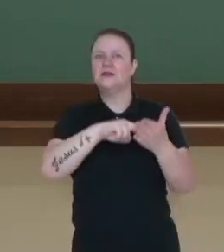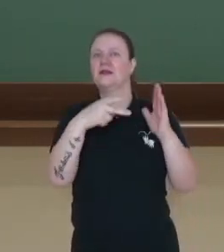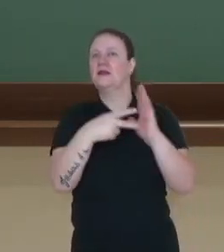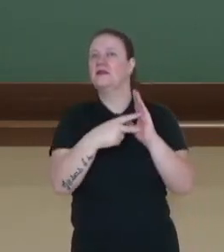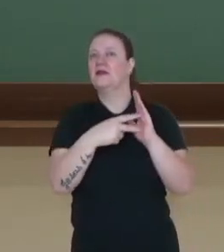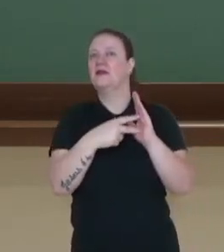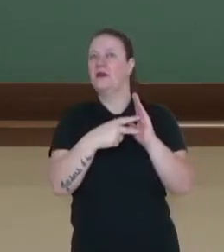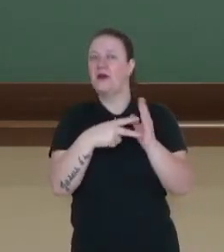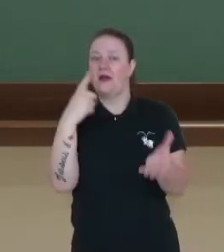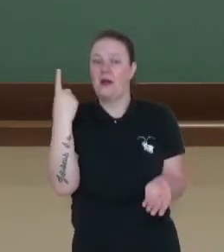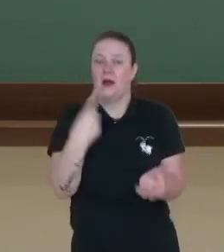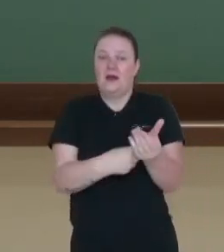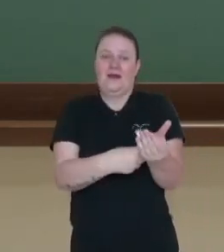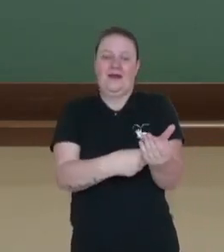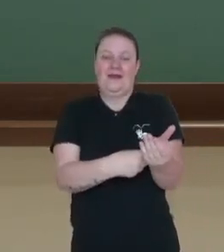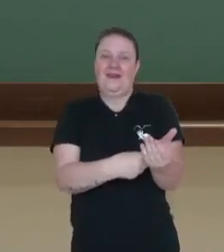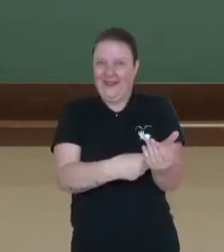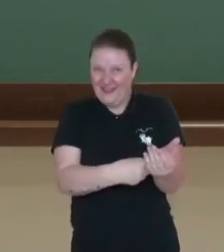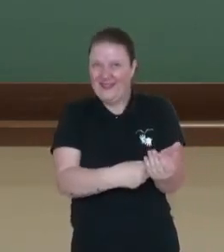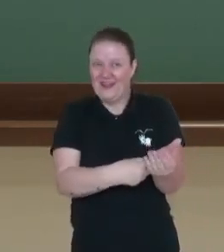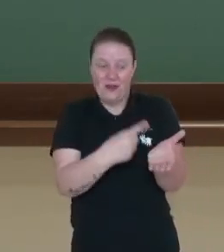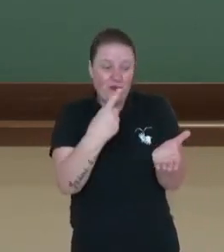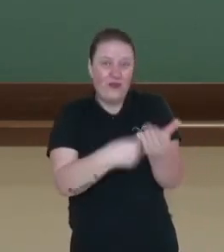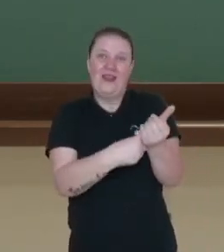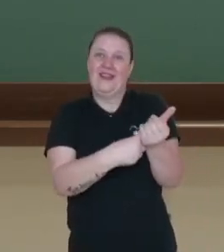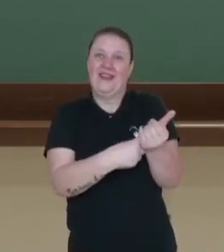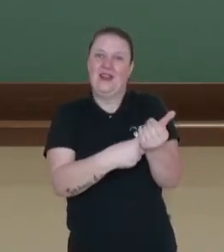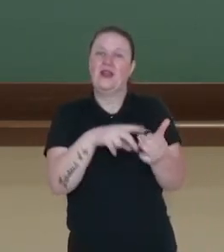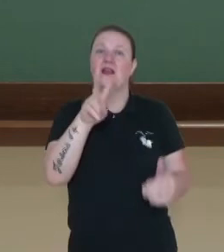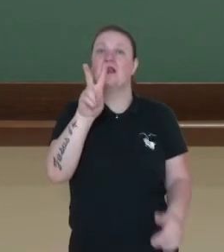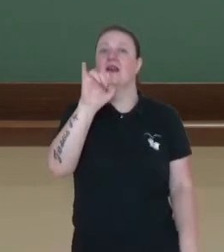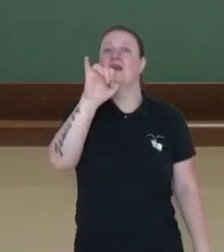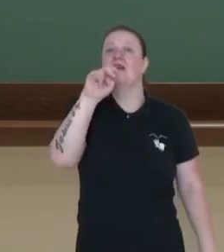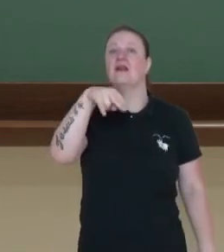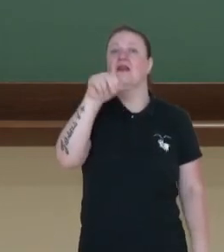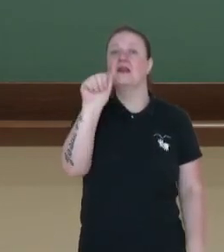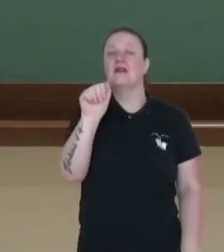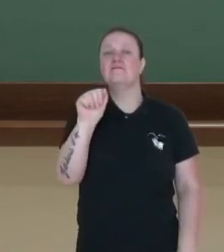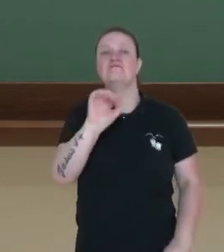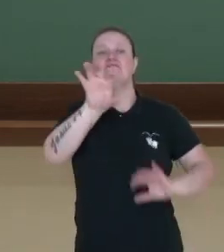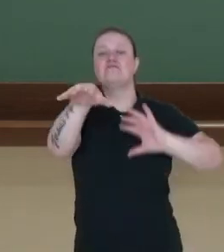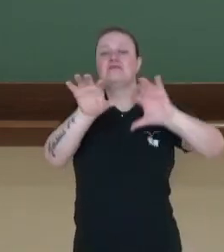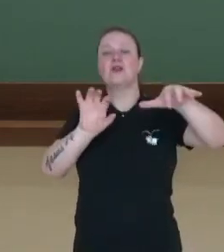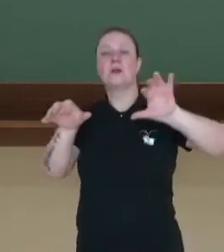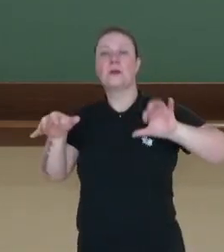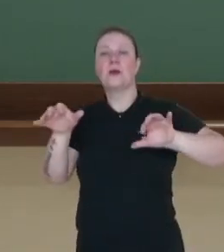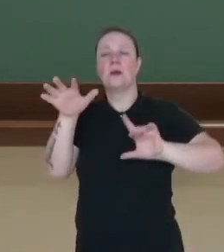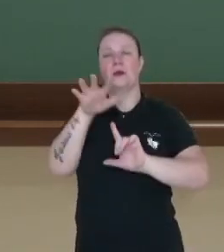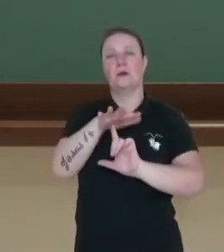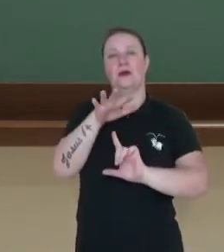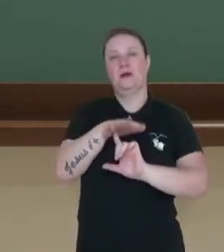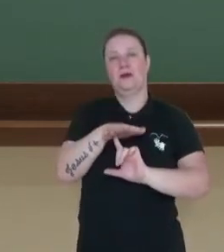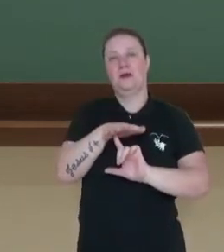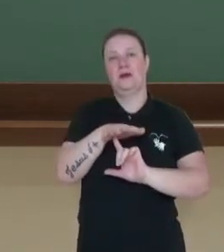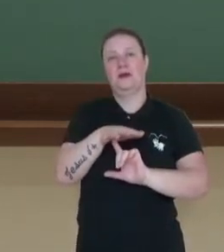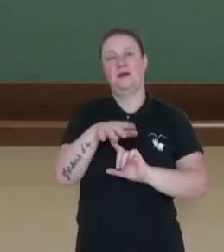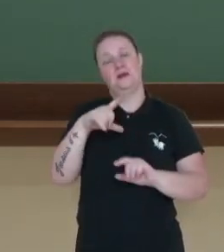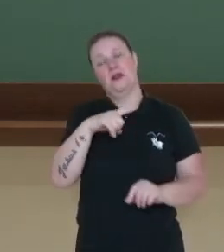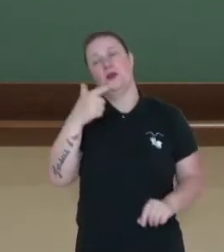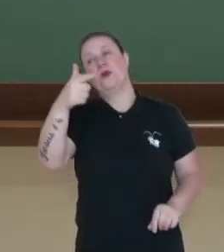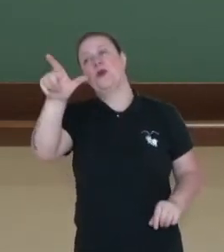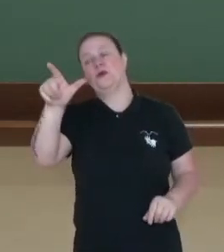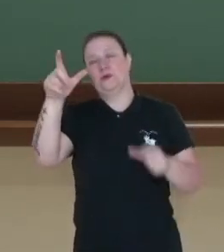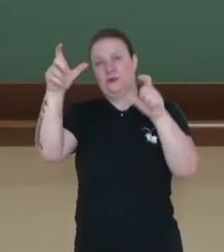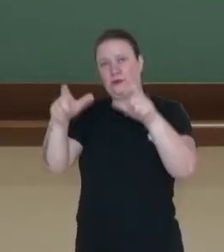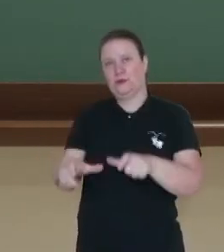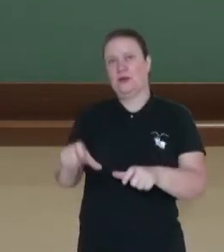de Curitiba e região metropolitana. A palavra Vina, né? Em algumas regiões do Paraná vão chamar de salsicha. Então